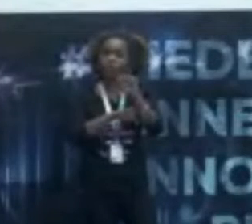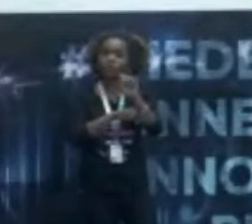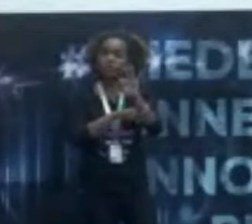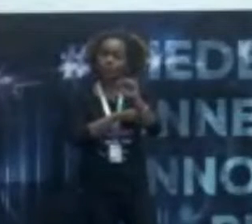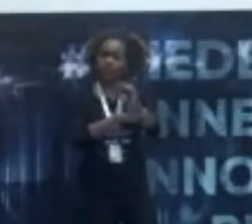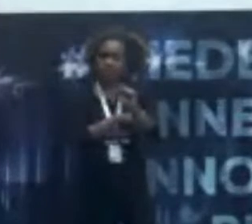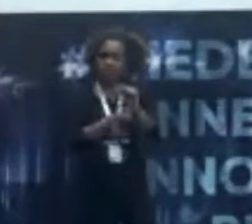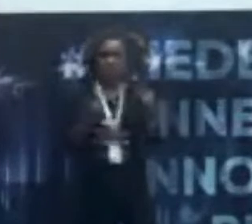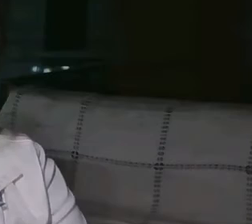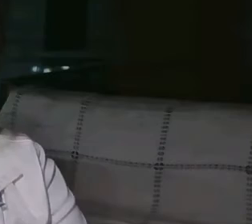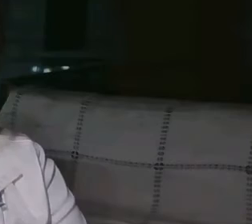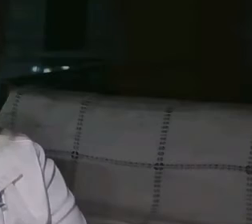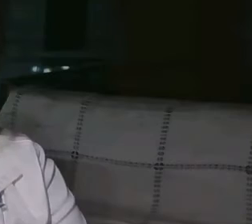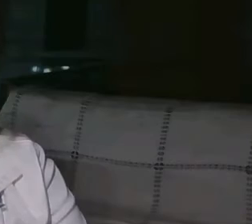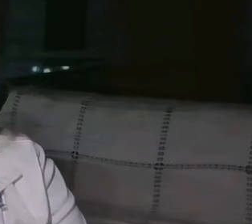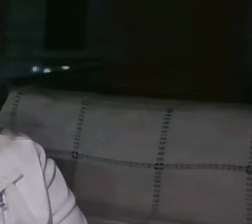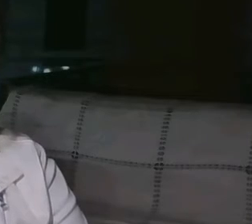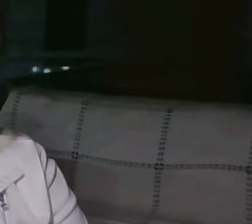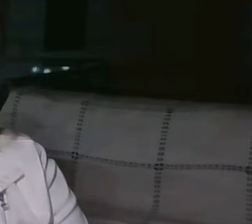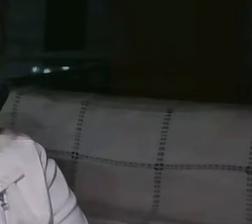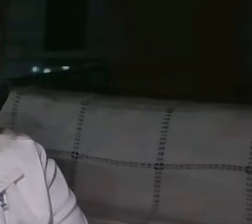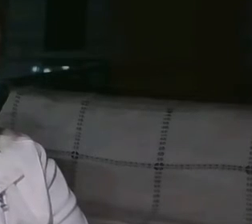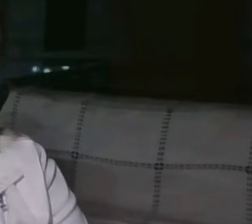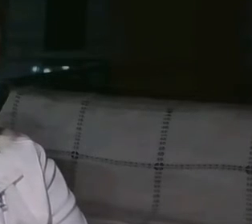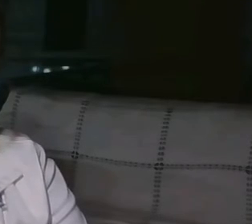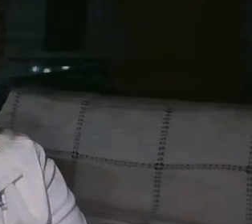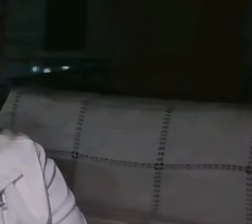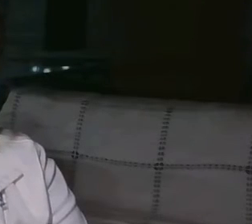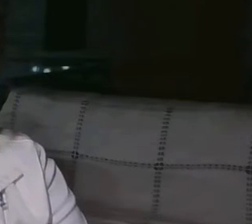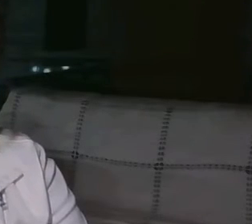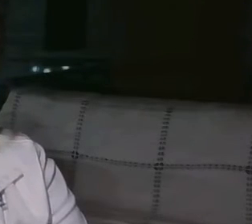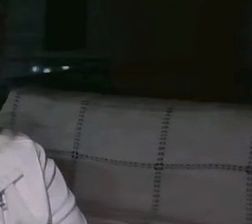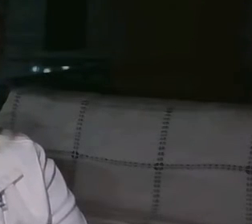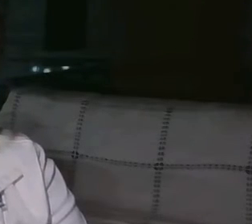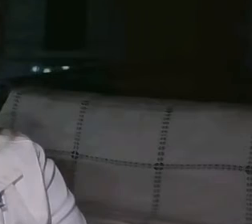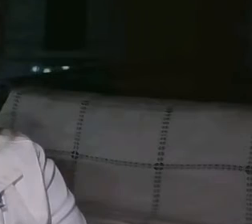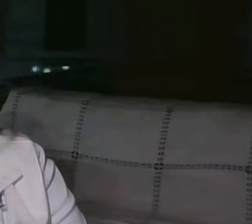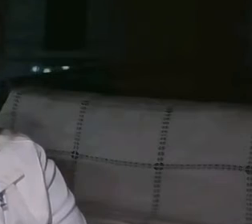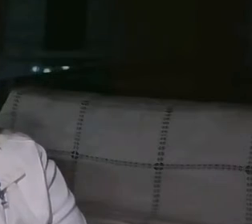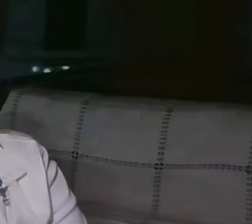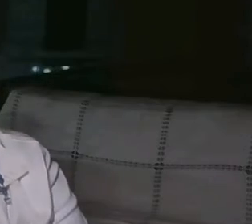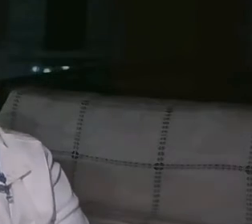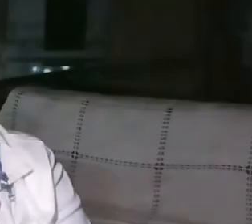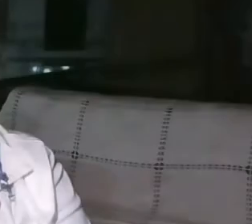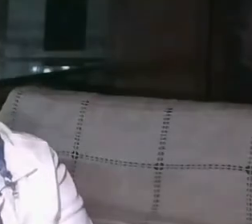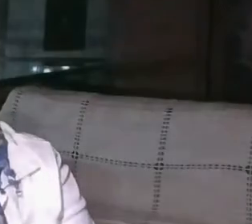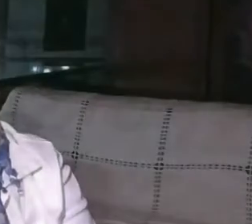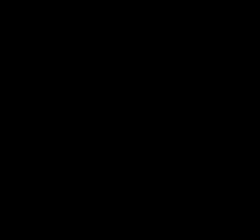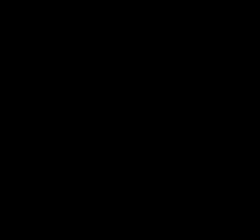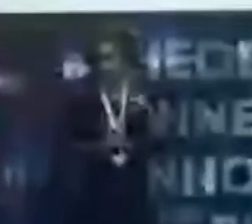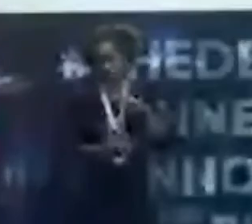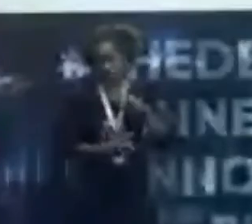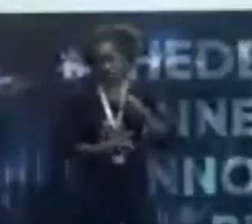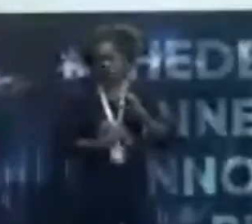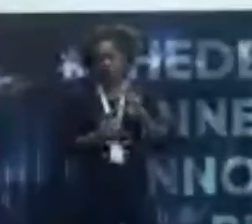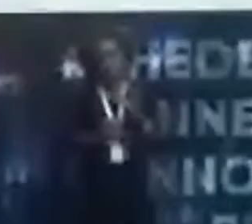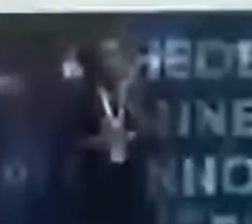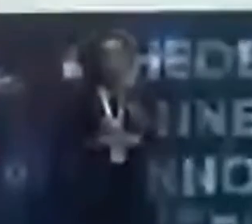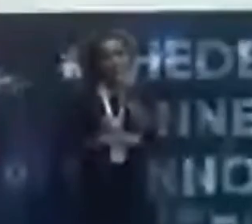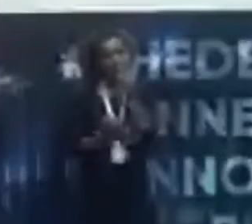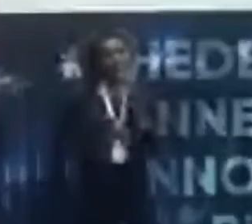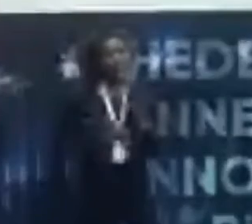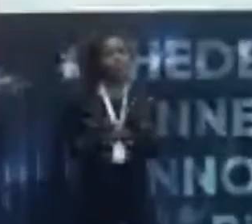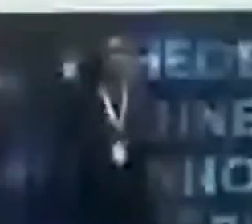ações afirmativas, que tem uma única e exclusiva finalidade, né? Digamos assim, dar um